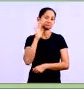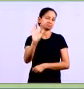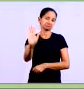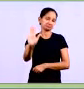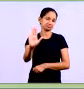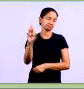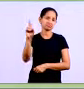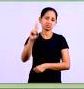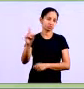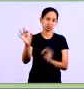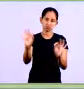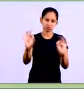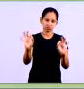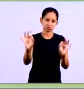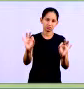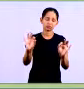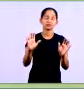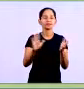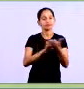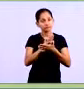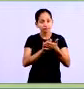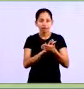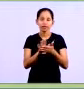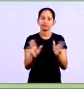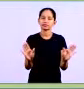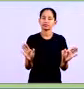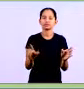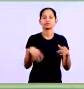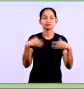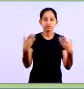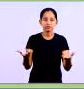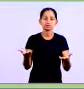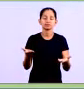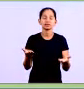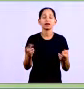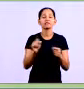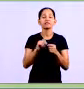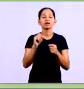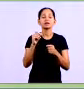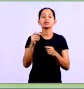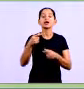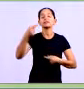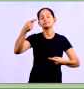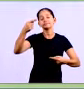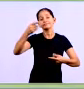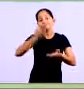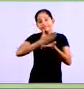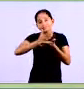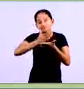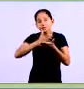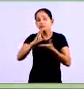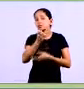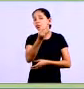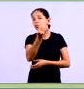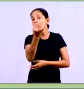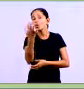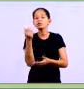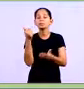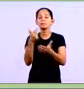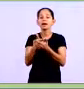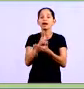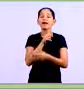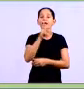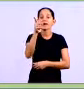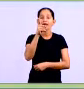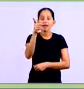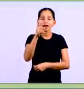pagar sobre uma alíquota fixa, independente do crédito ou não. E aí? Aí entra a discussão do valor que eu pago em trânsito. O valor